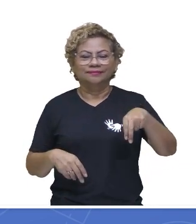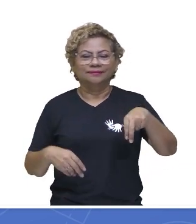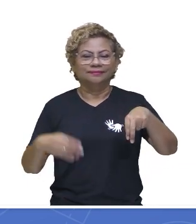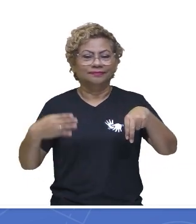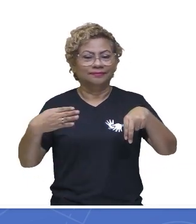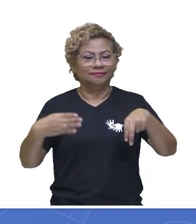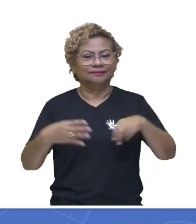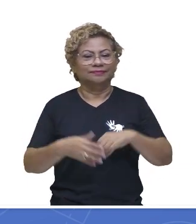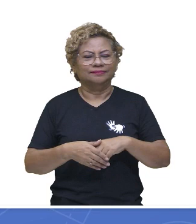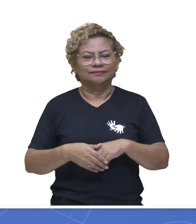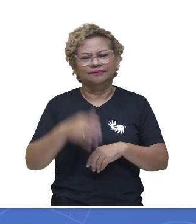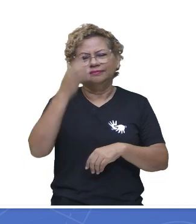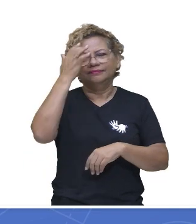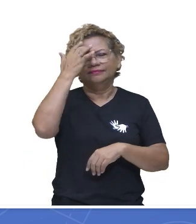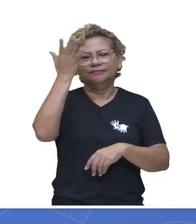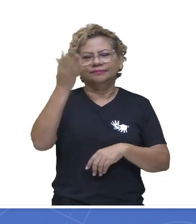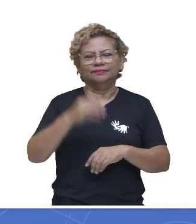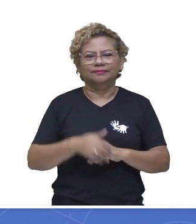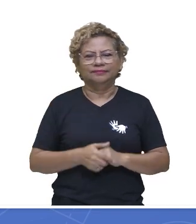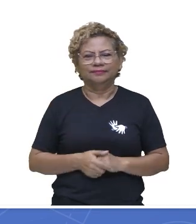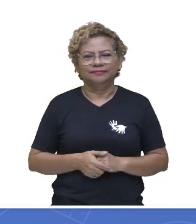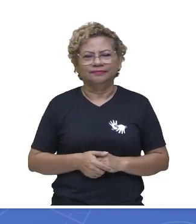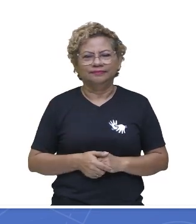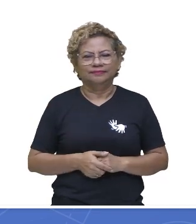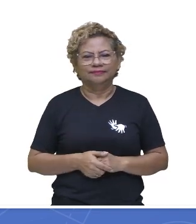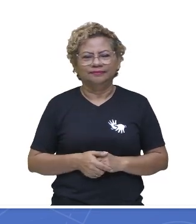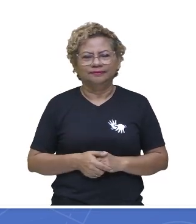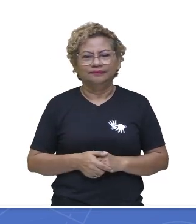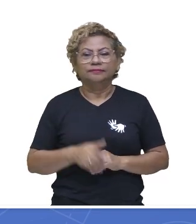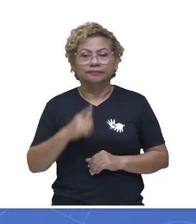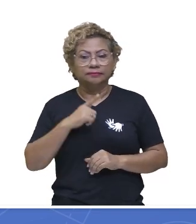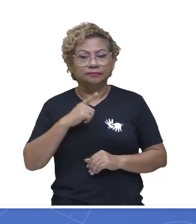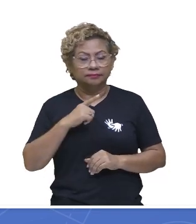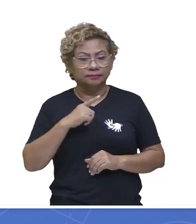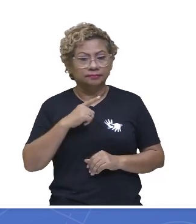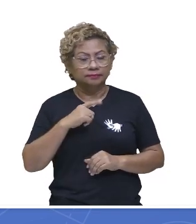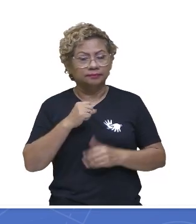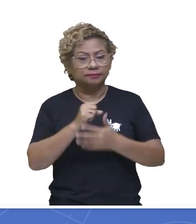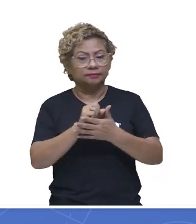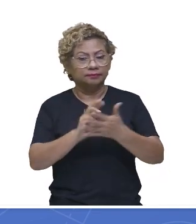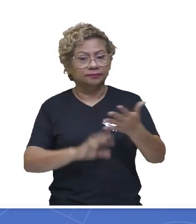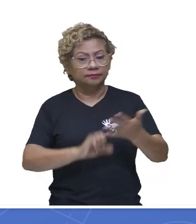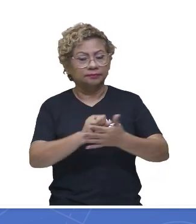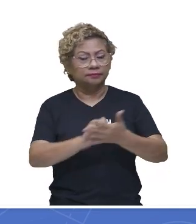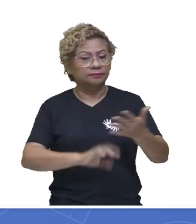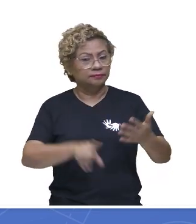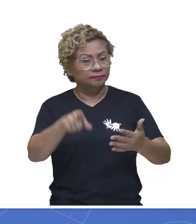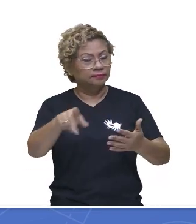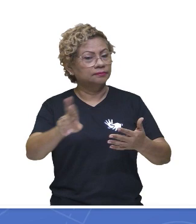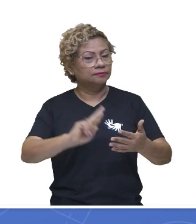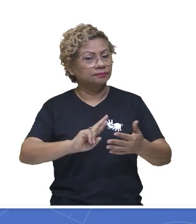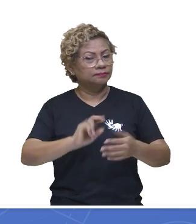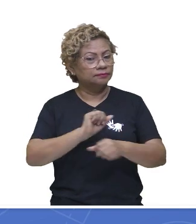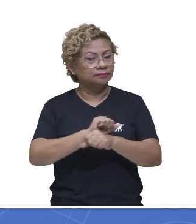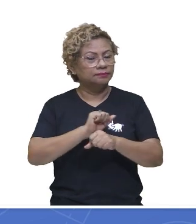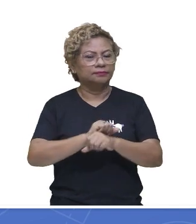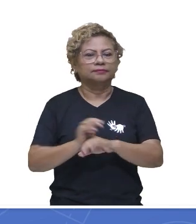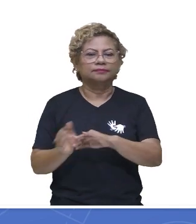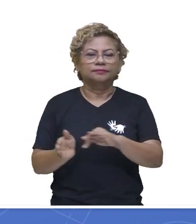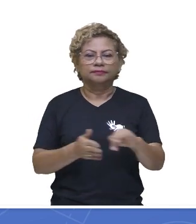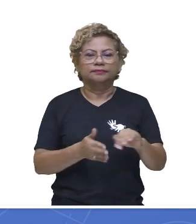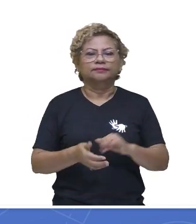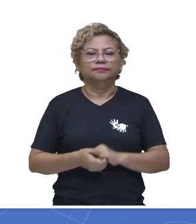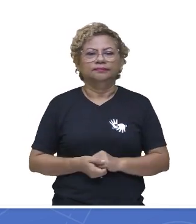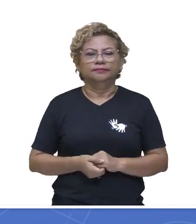4. Muito tranquila essa questão, né, pessoal? Vai ter uma questão dessa, inclusive, na DLI de logo mais, tá? O outro é